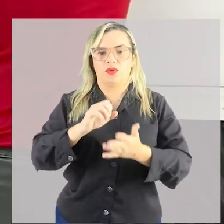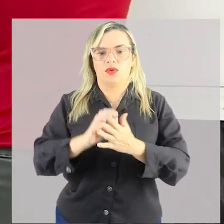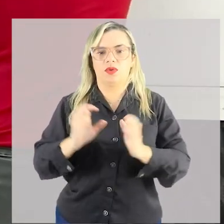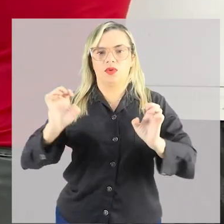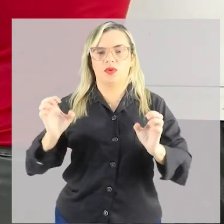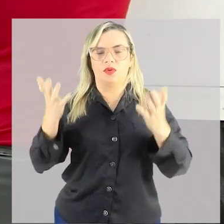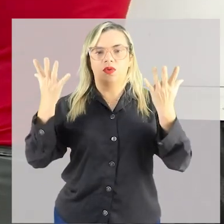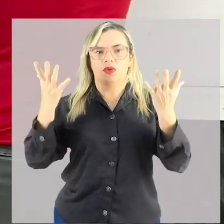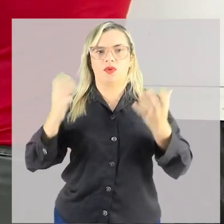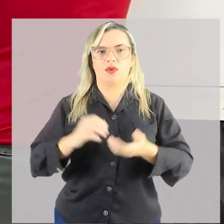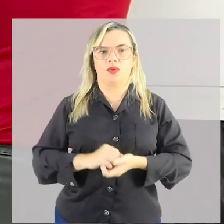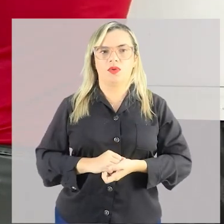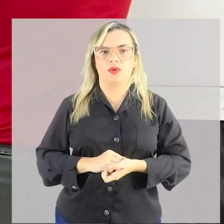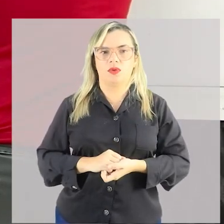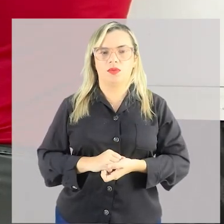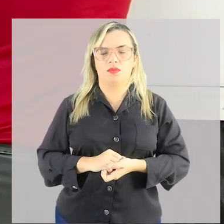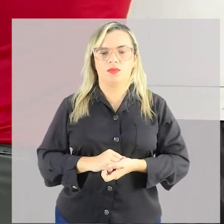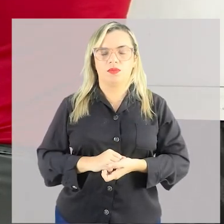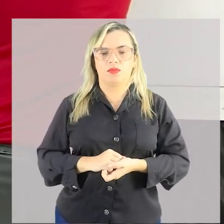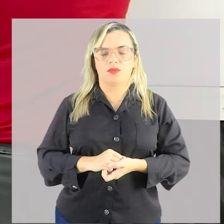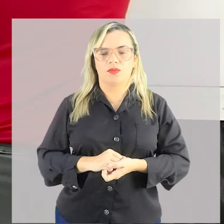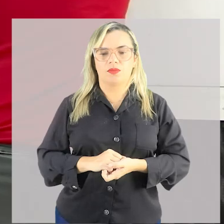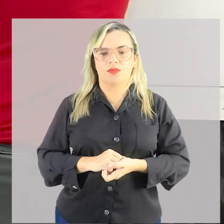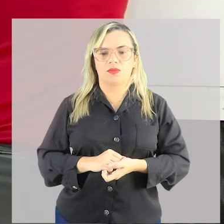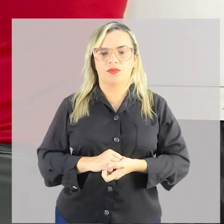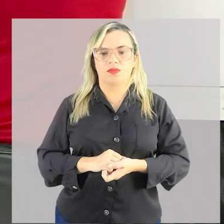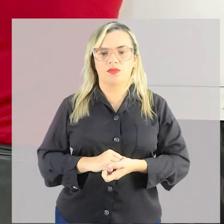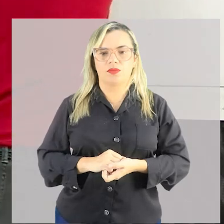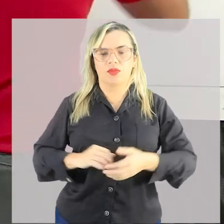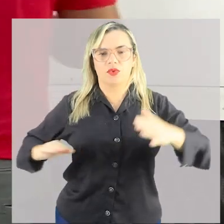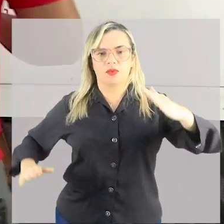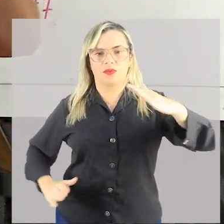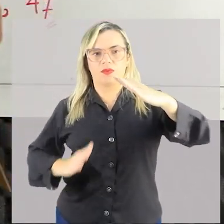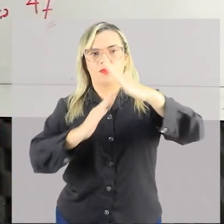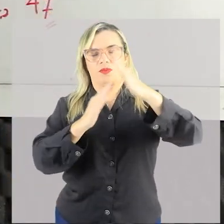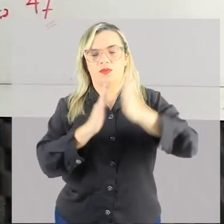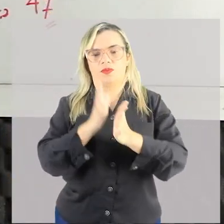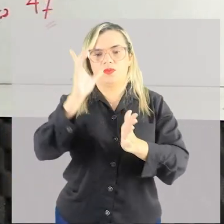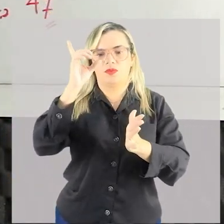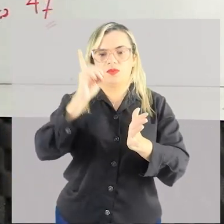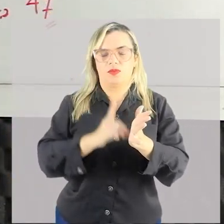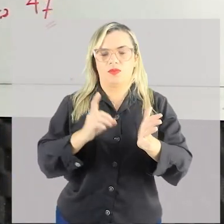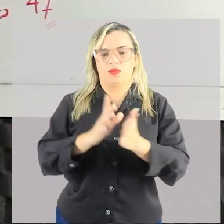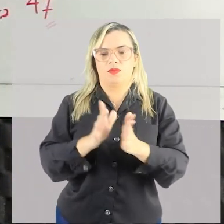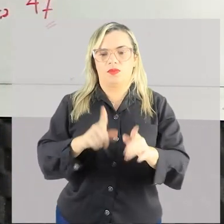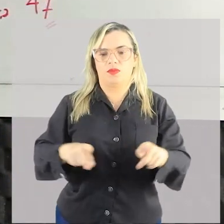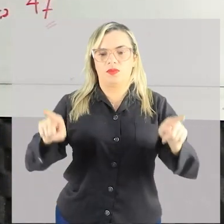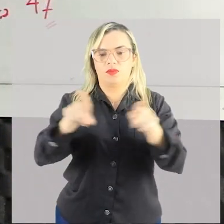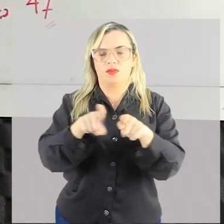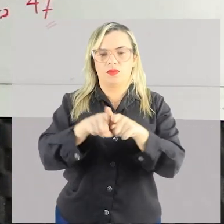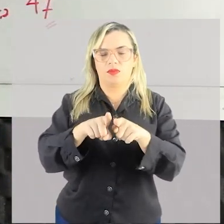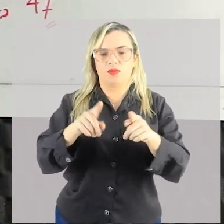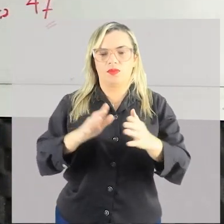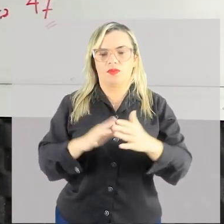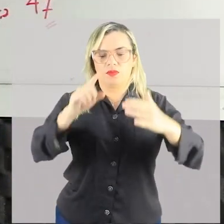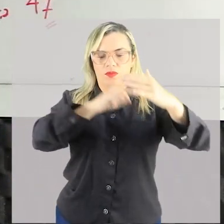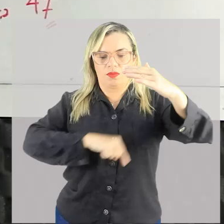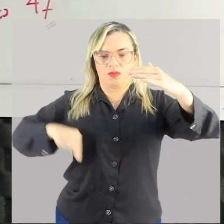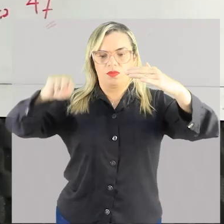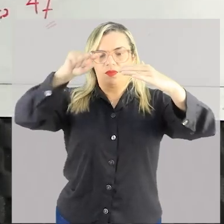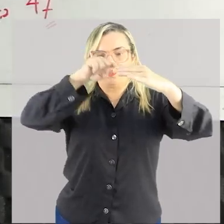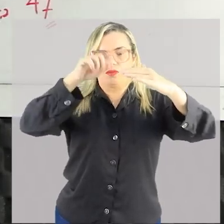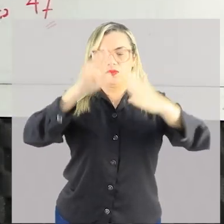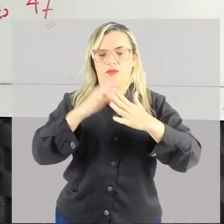o que que é o meu evento o meu evento é que sai o maior desconto se você olhar também no na nossa roleta o maior